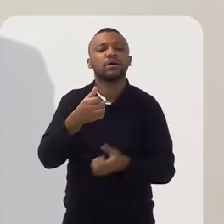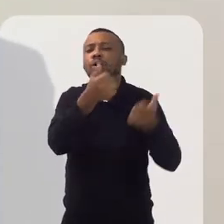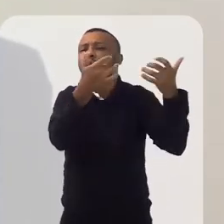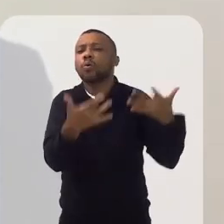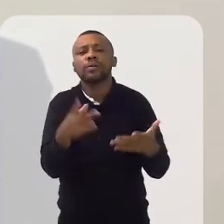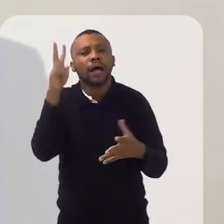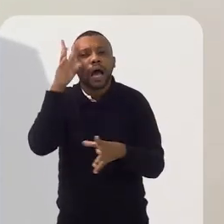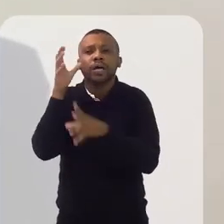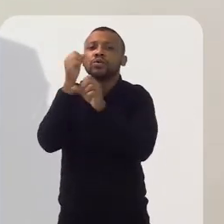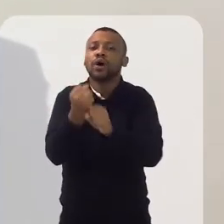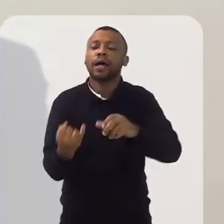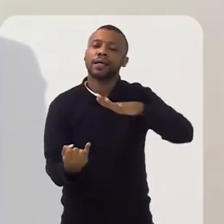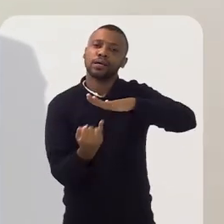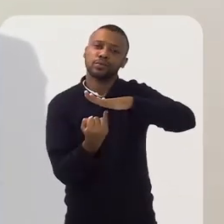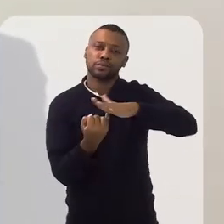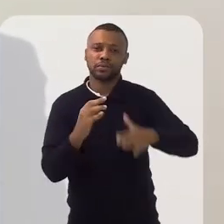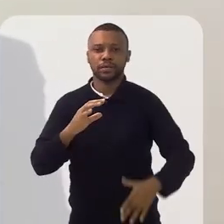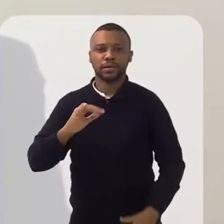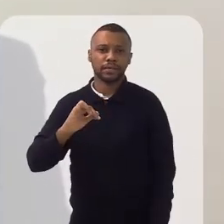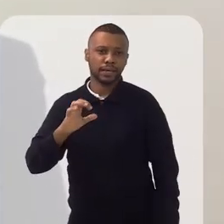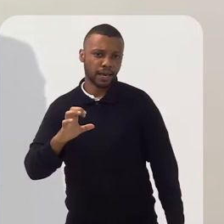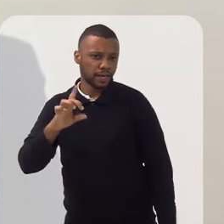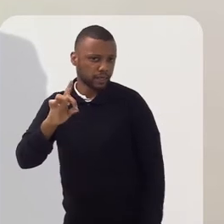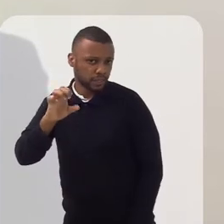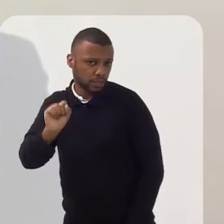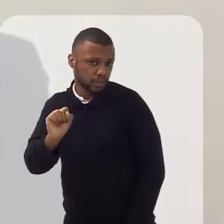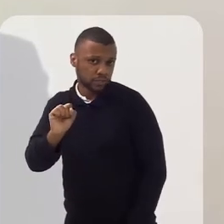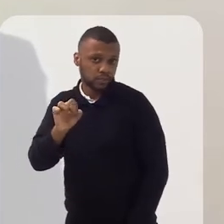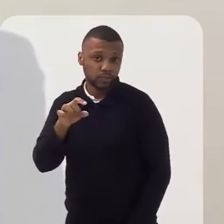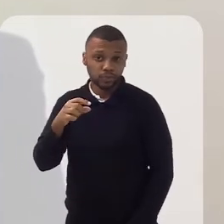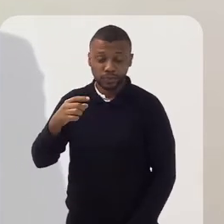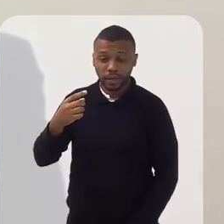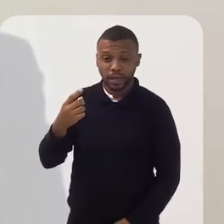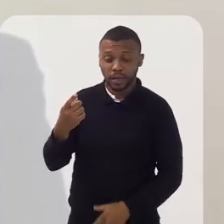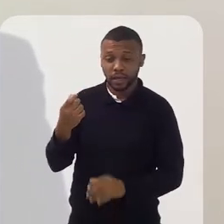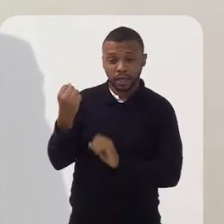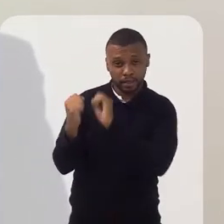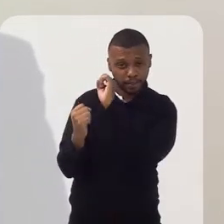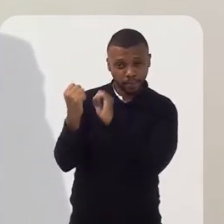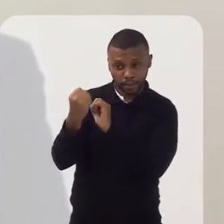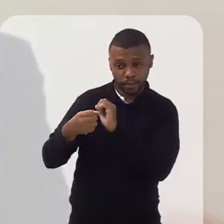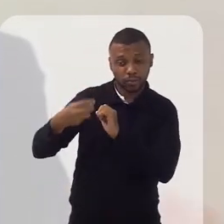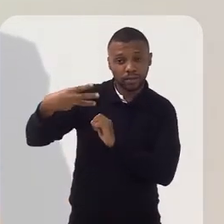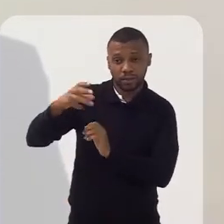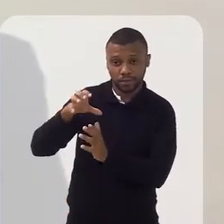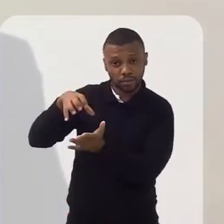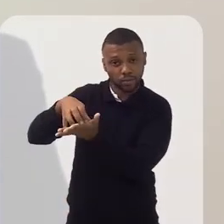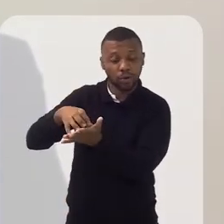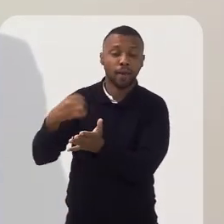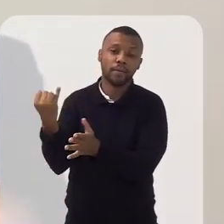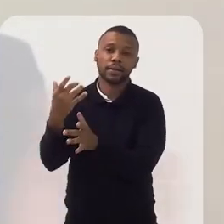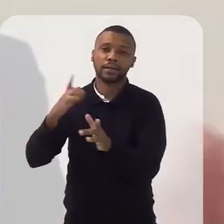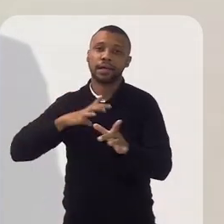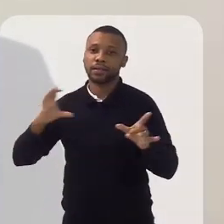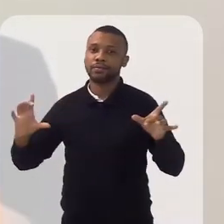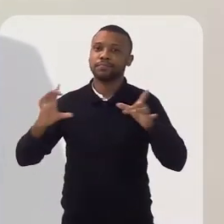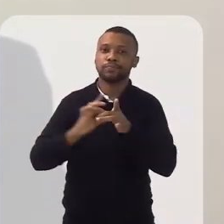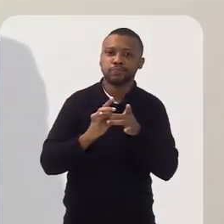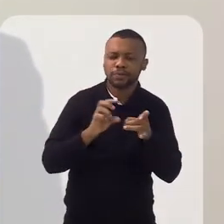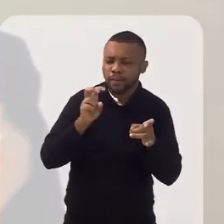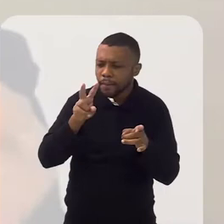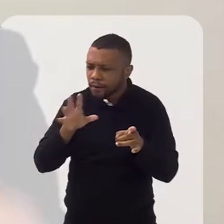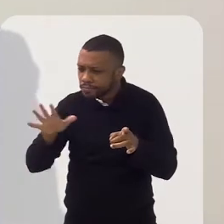começaram? Contar um pouquinho a história do CIEDES, acho que é importante, né? Porque as instituições do terceiro setor, elas têm um papel fundamental de fazer essa conexão,